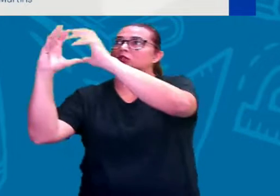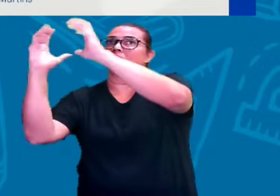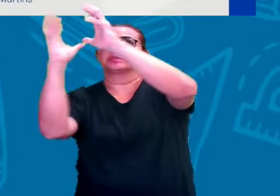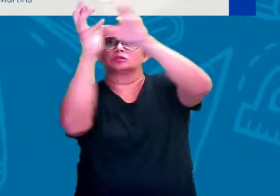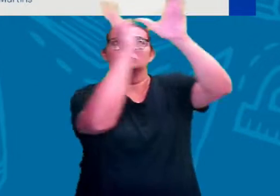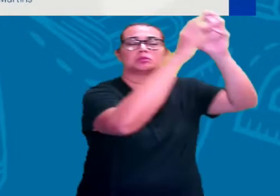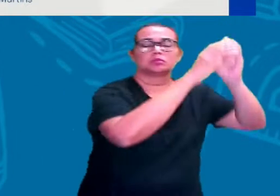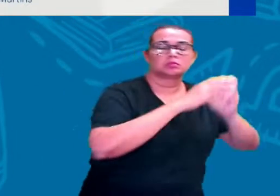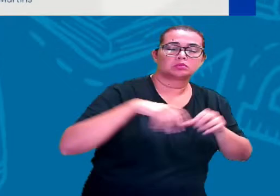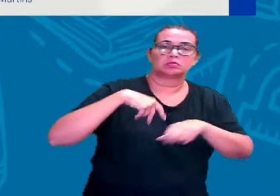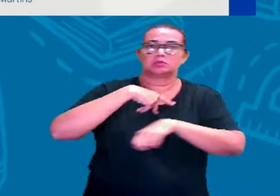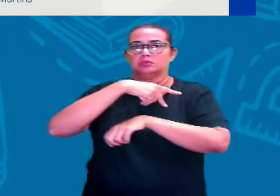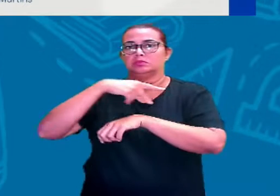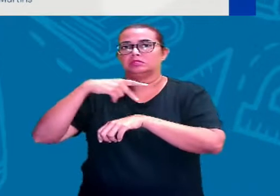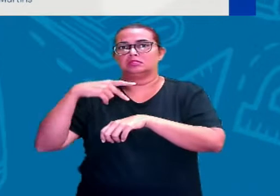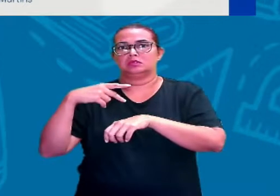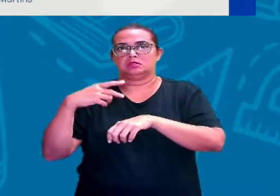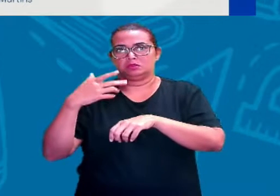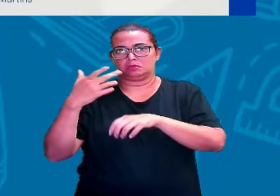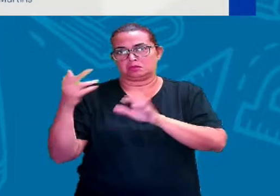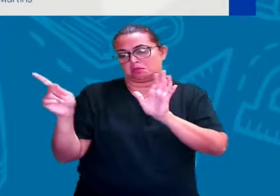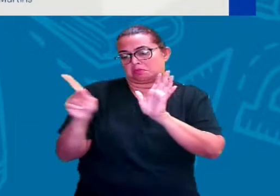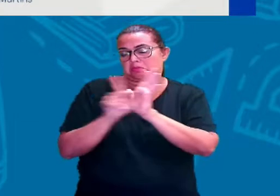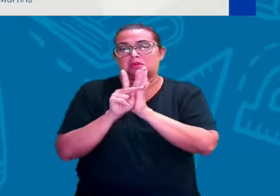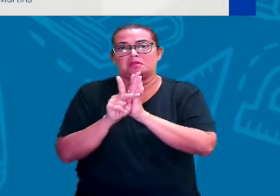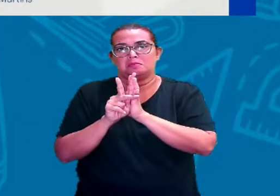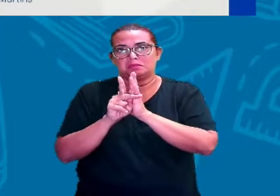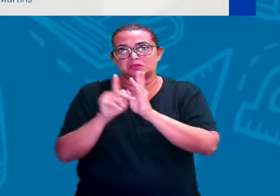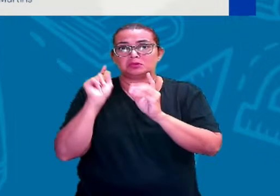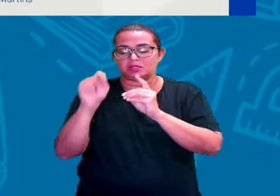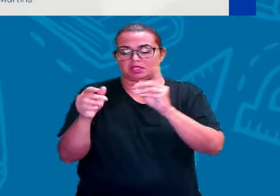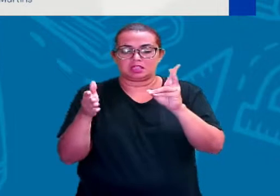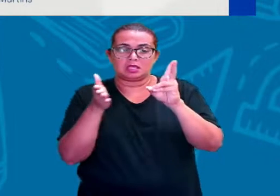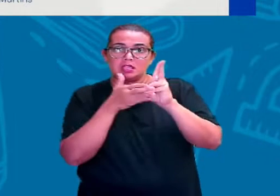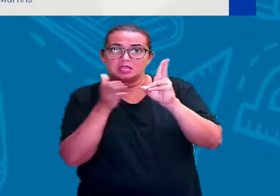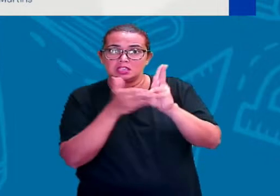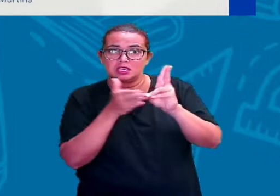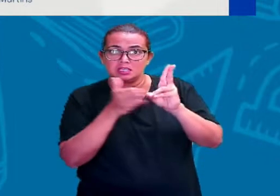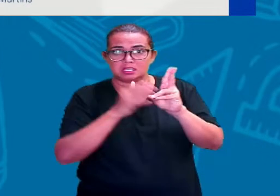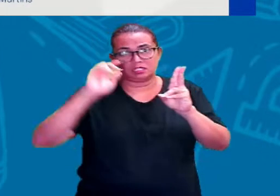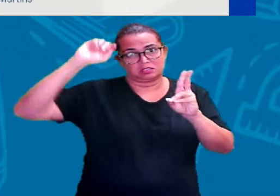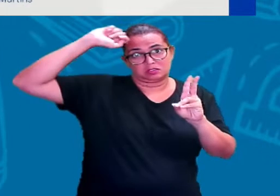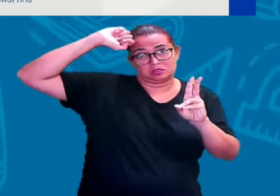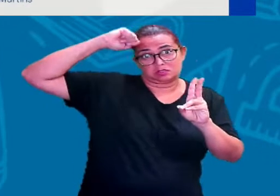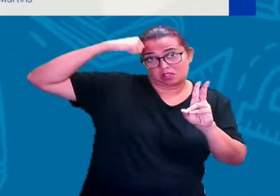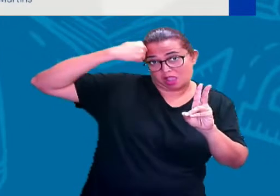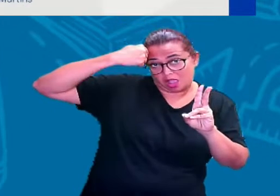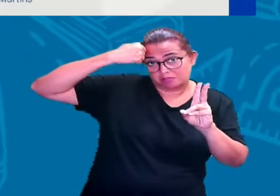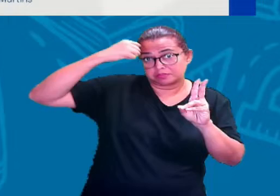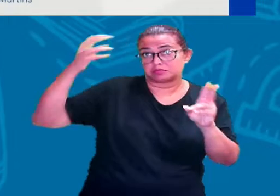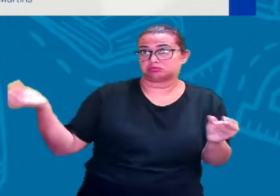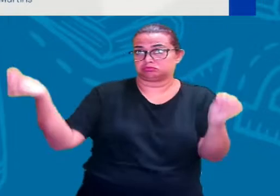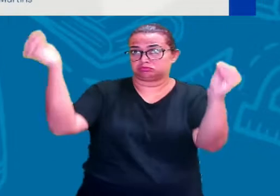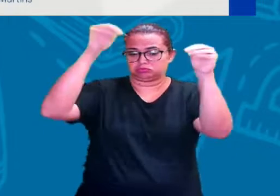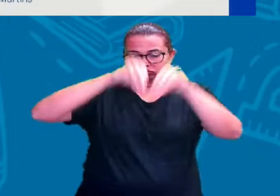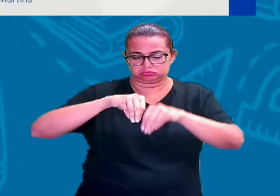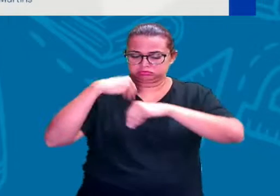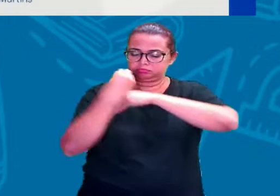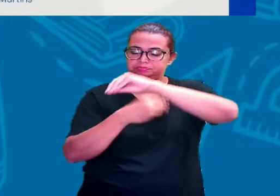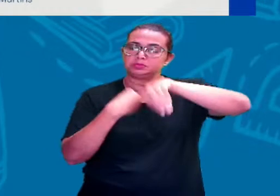povos indígenas, os afrodescendentes, e a gente viu também que a gente recebeu, ao longo da história do nosso